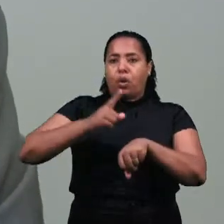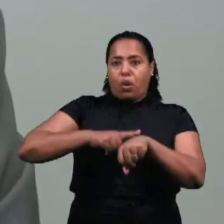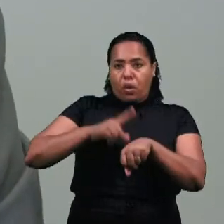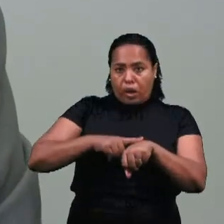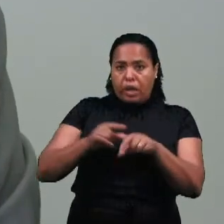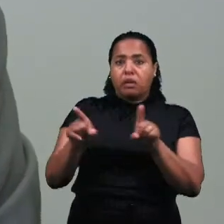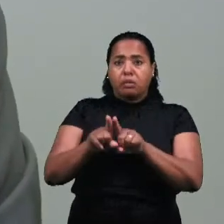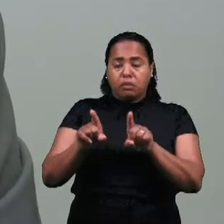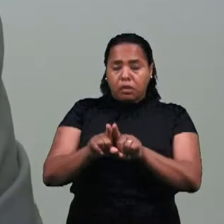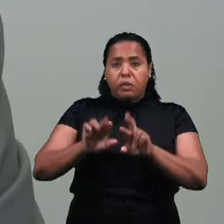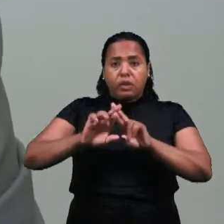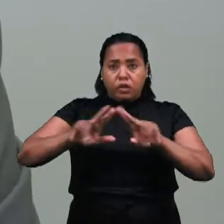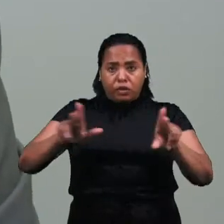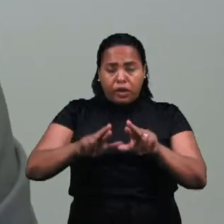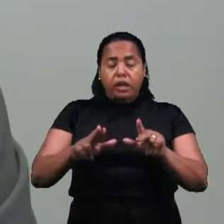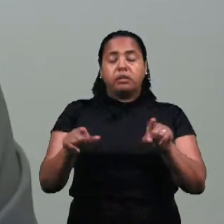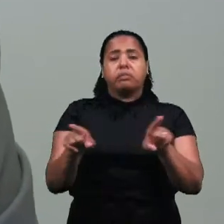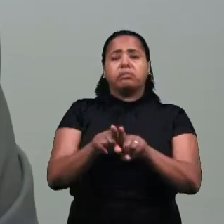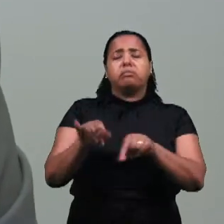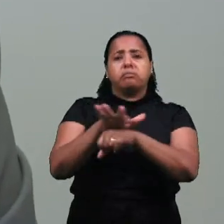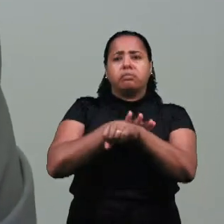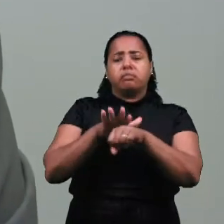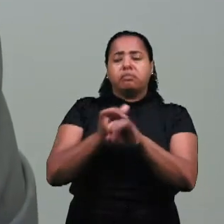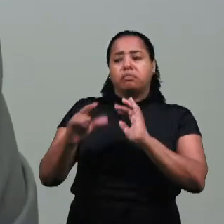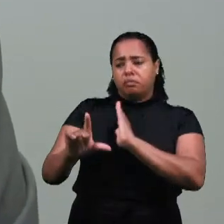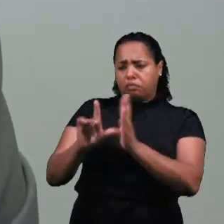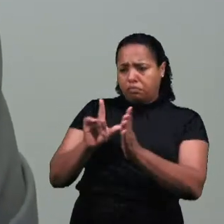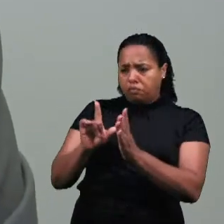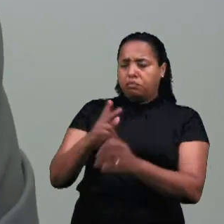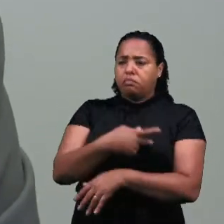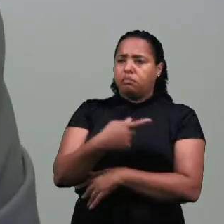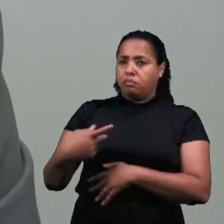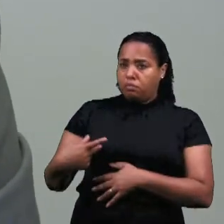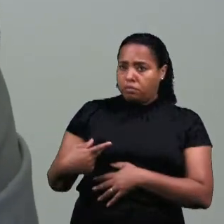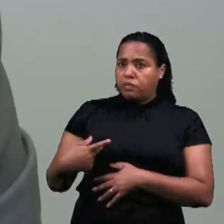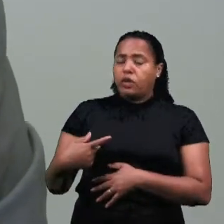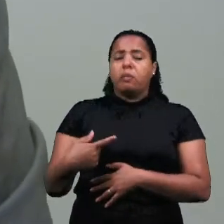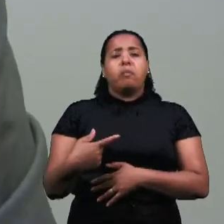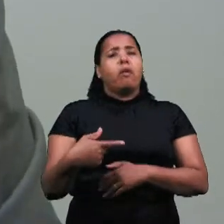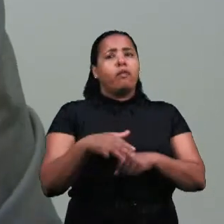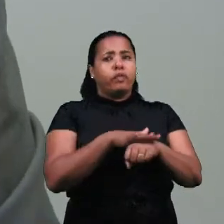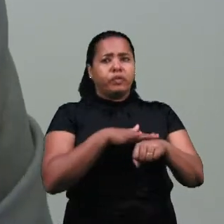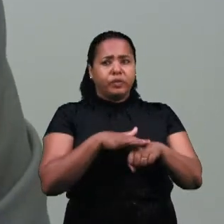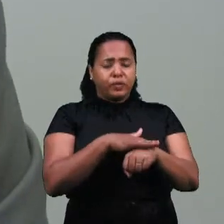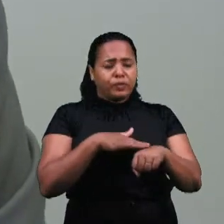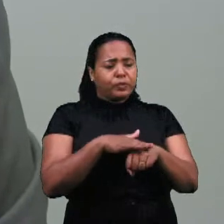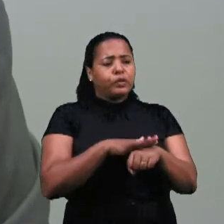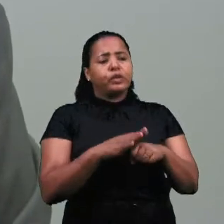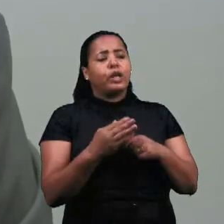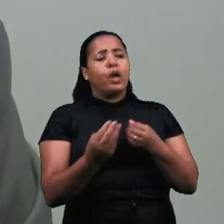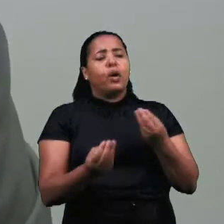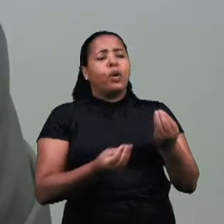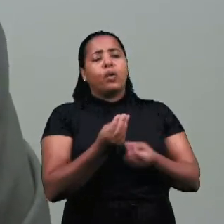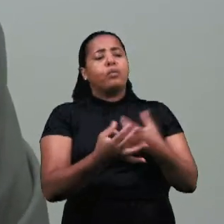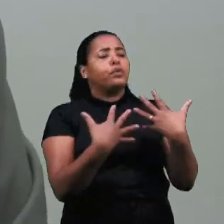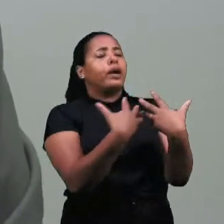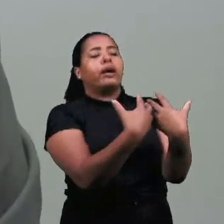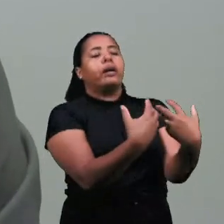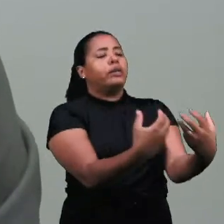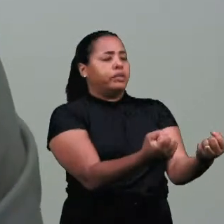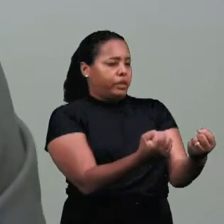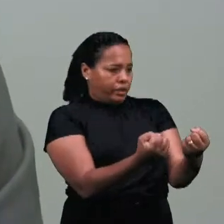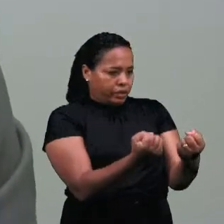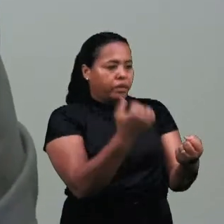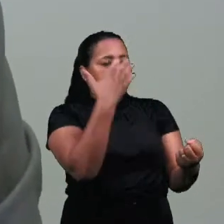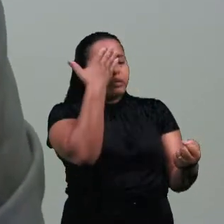do culto, nós vamos falar sobre isso também. Mas antes, pastor, nós vamos falar um pouco do senhor, sobre a sua conversão. Nós não